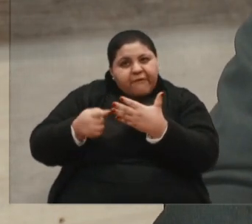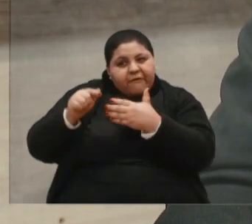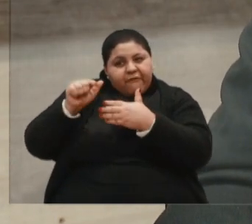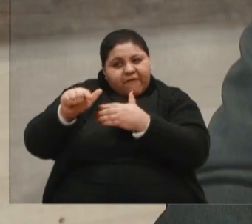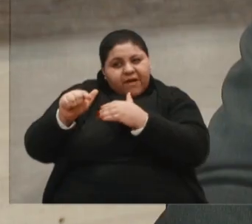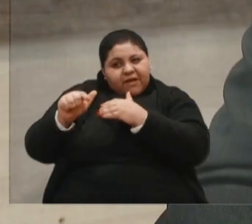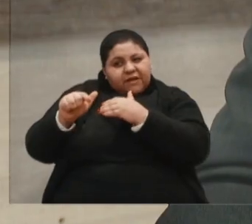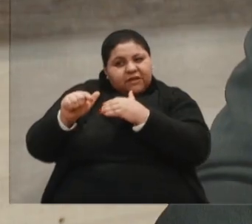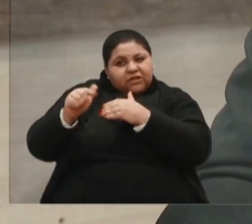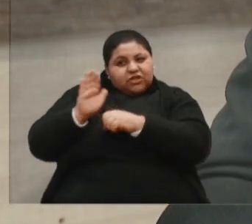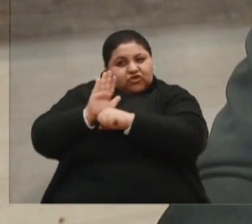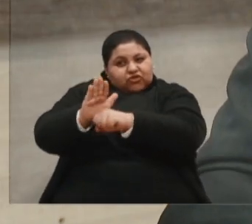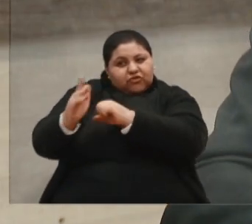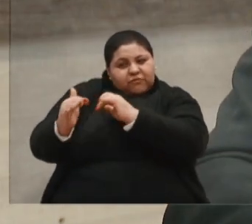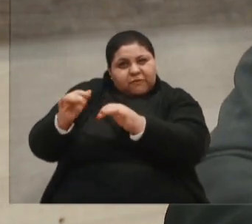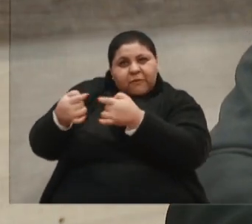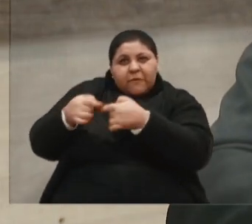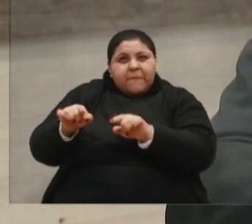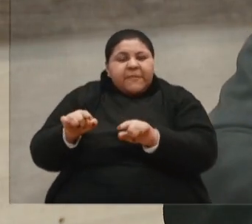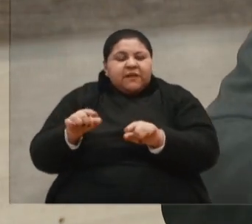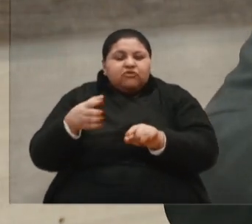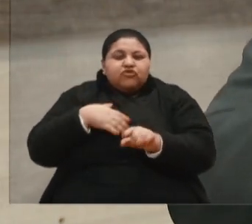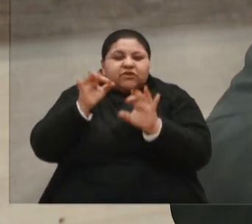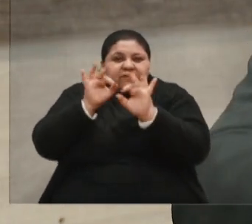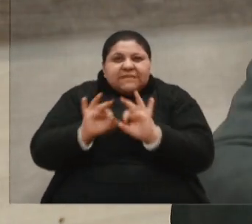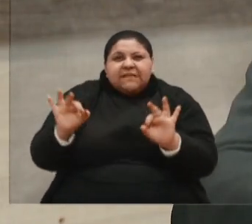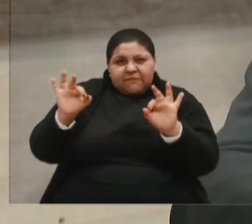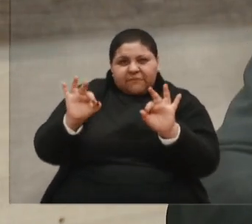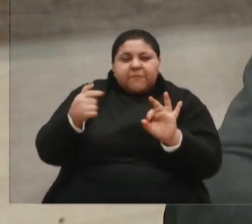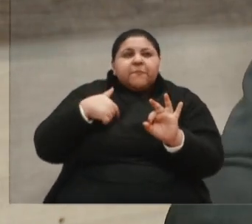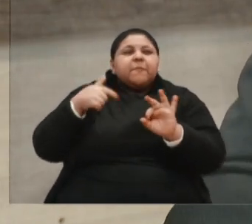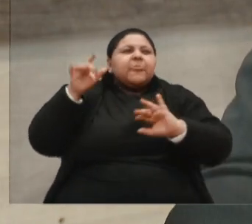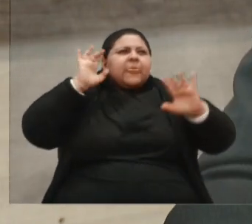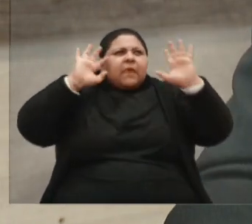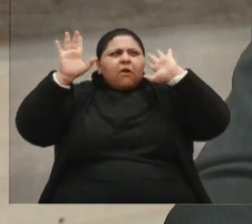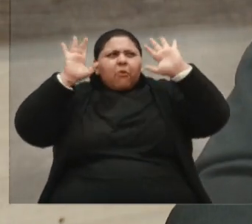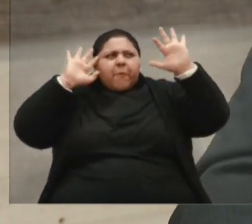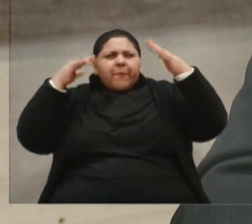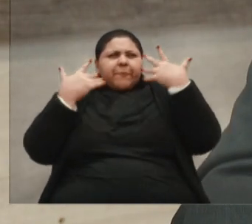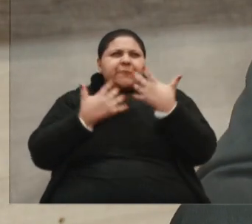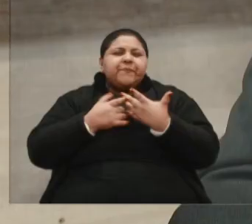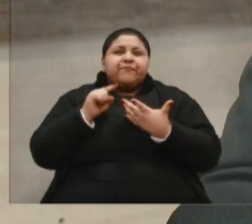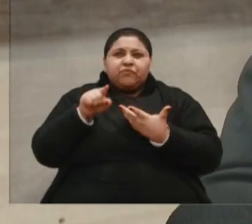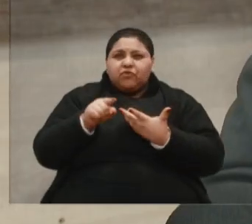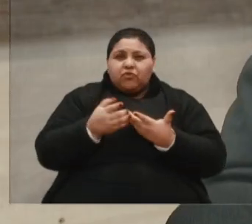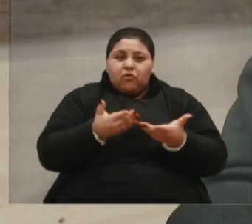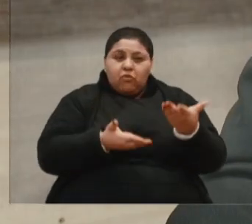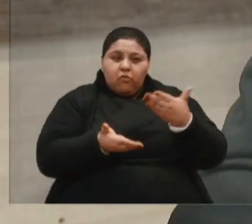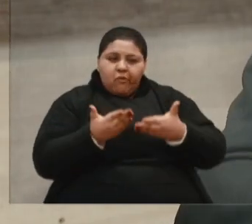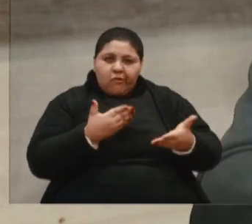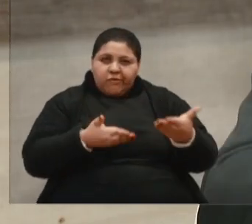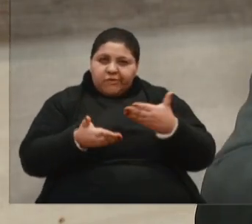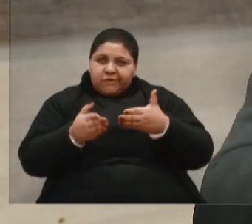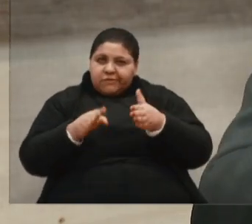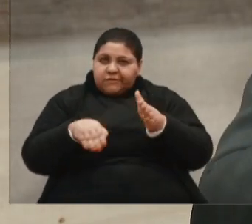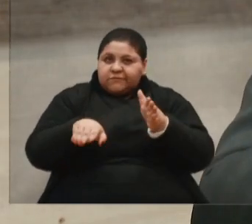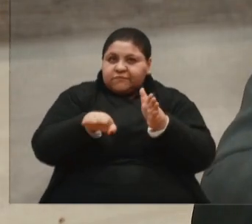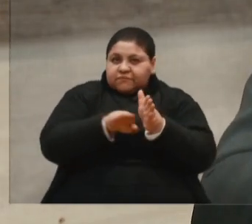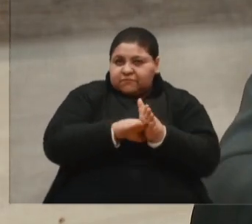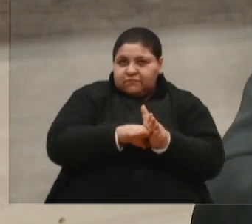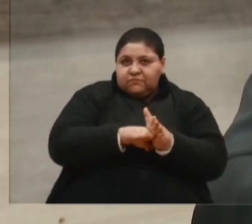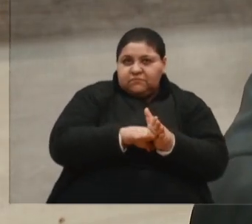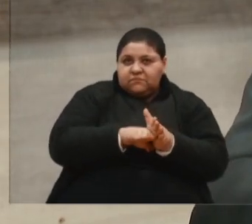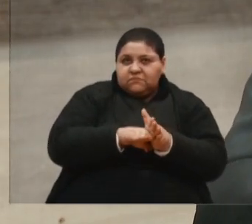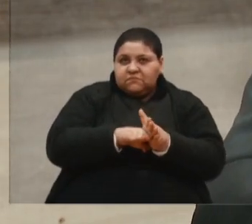lançando mão desses movimentos, mas de maneira muito sutil. Eu fico imaginando tu no consultório,